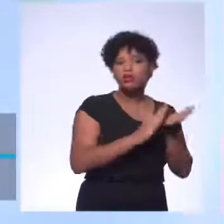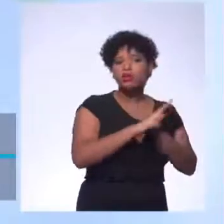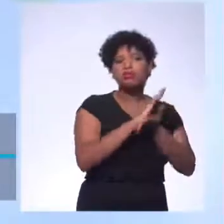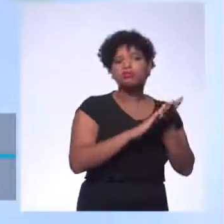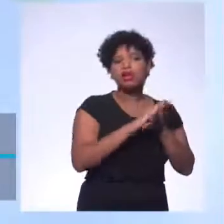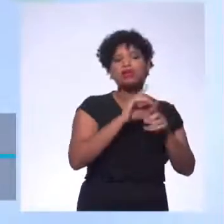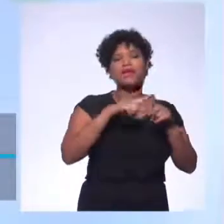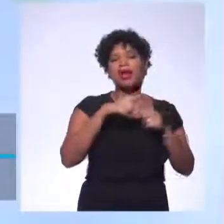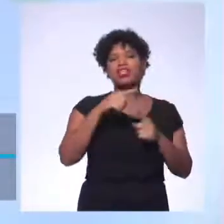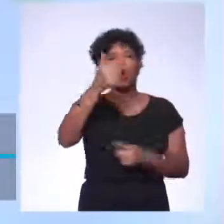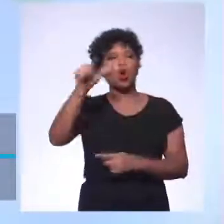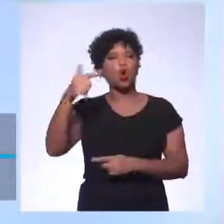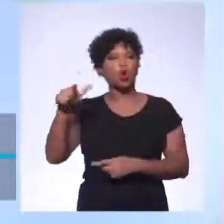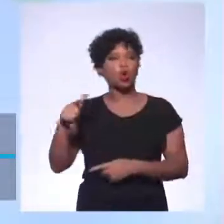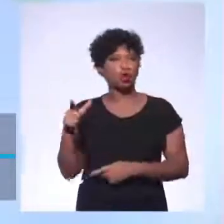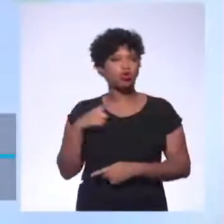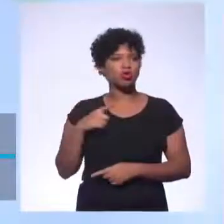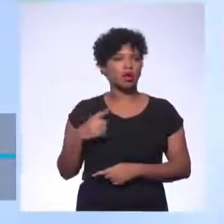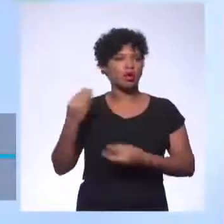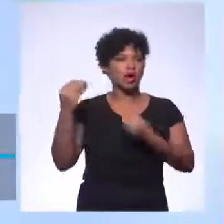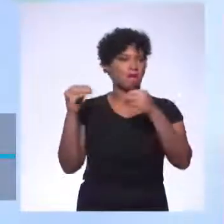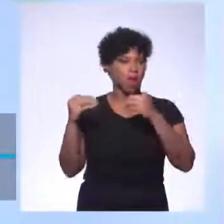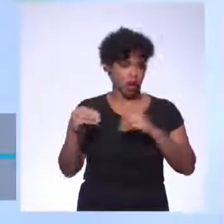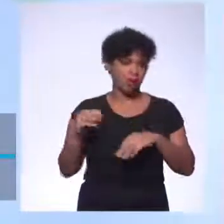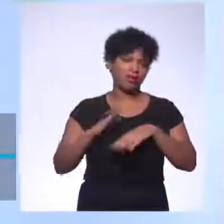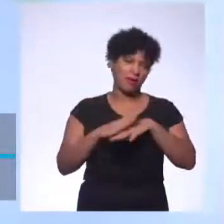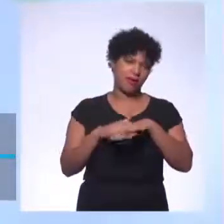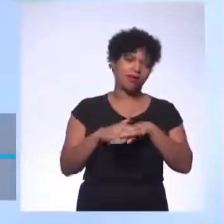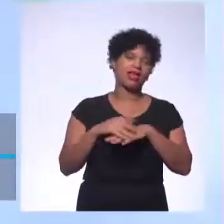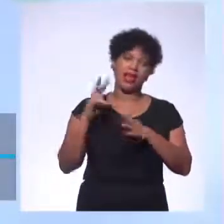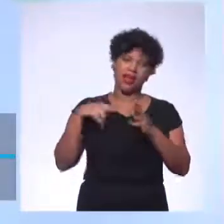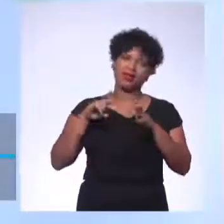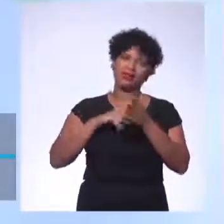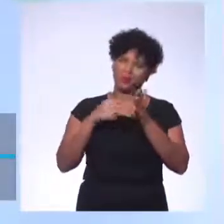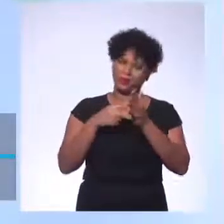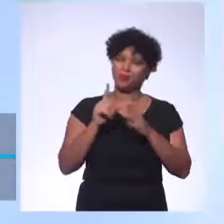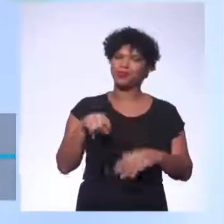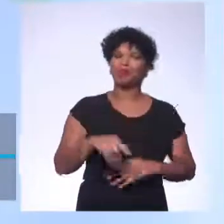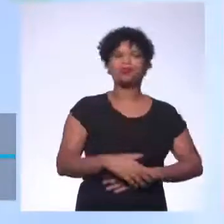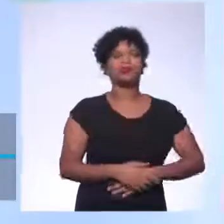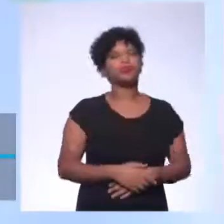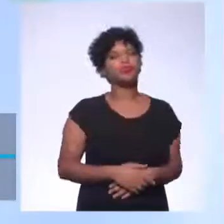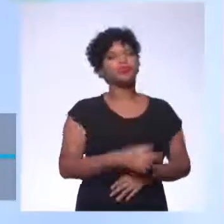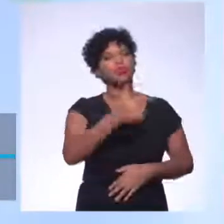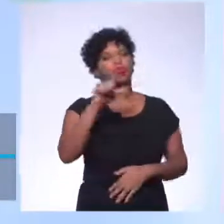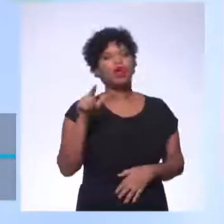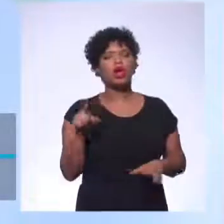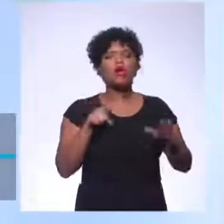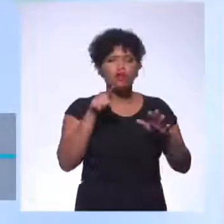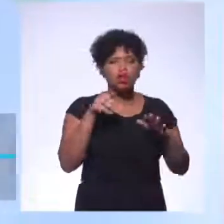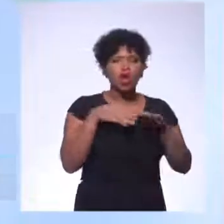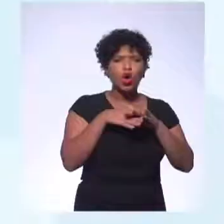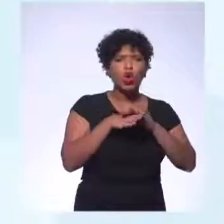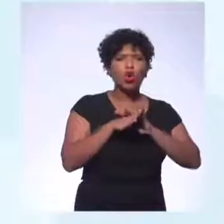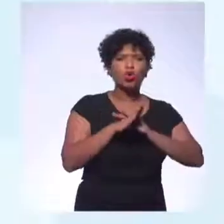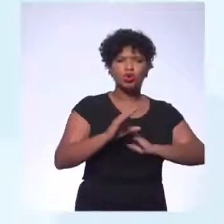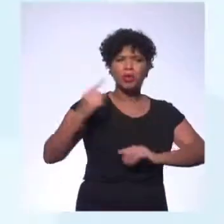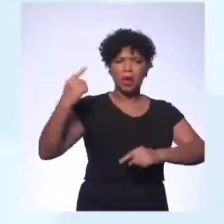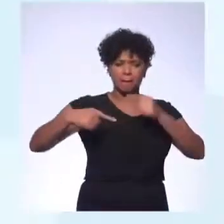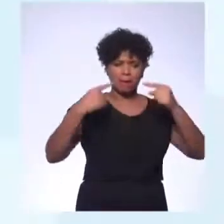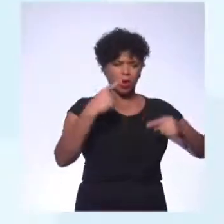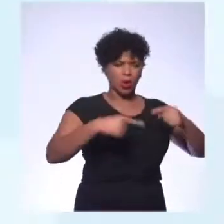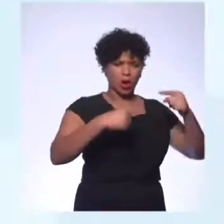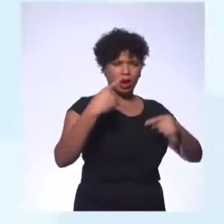é isso, de você ler. Agora vamos aí a uma outra questão. Você costuma se envolver em muitas